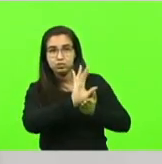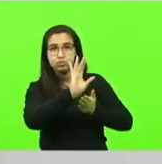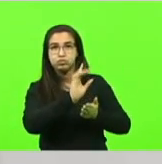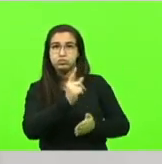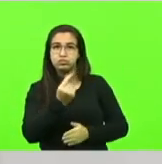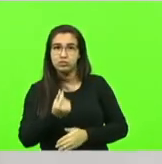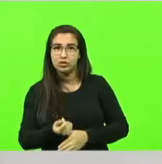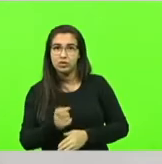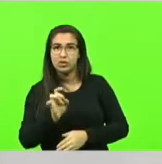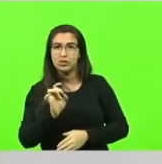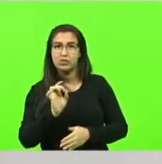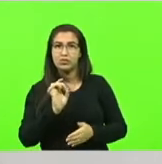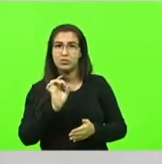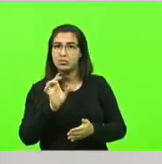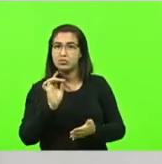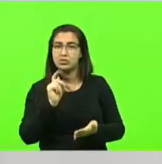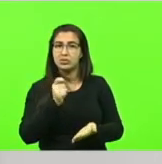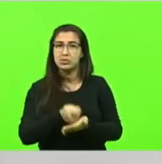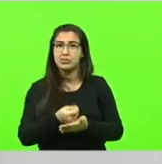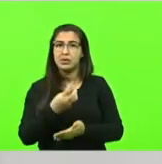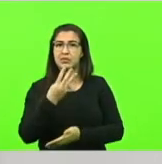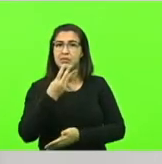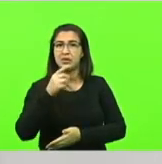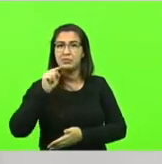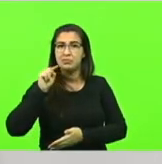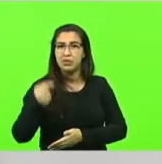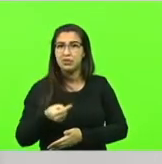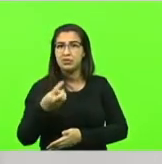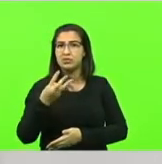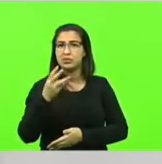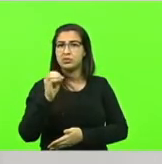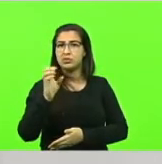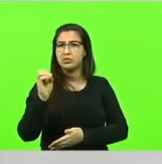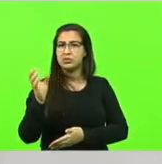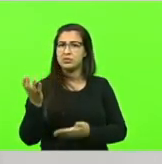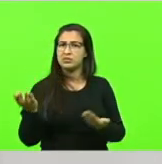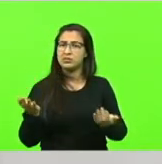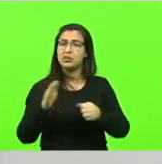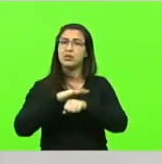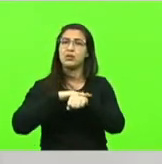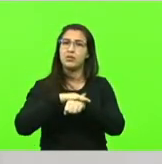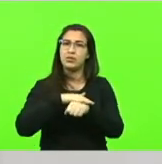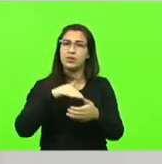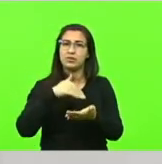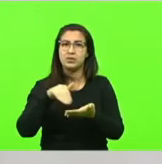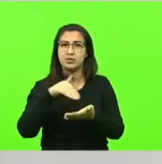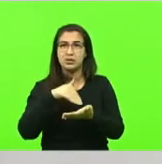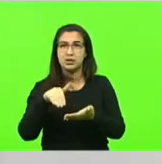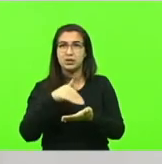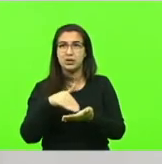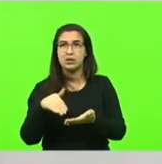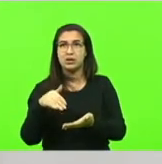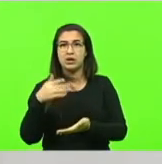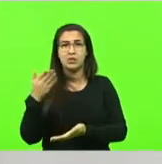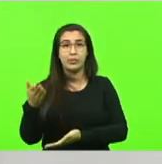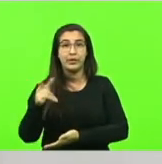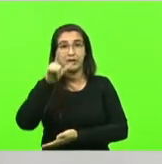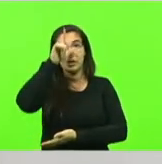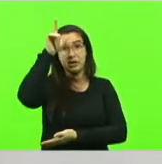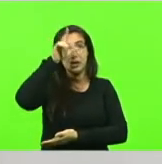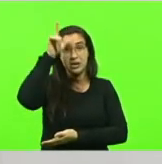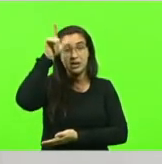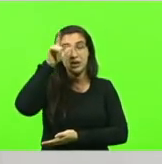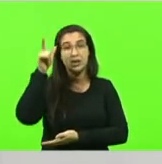3 milhões e 300. Falei com o secretário, Sargento Lima mesmo é o mais afetado, né, 800